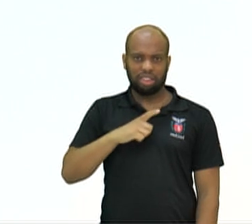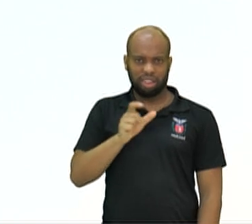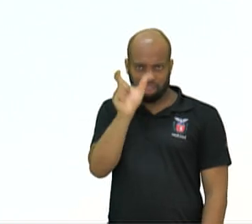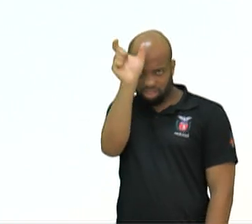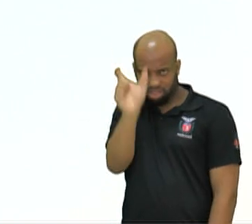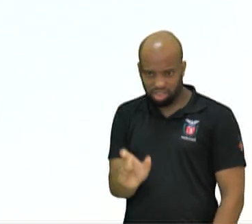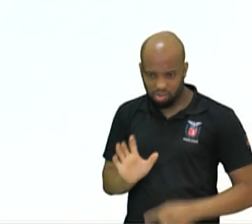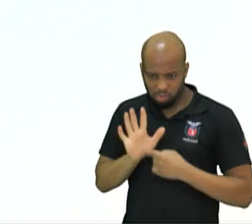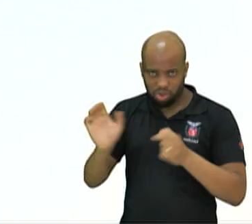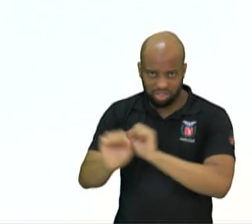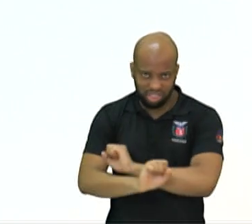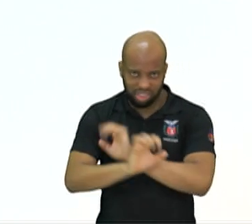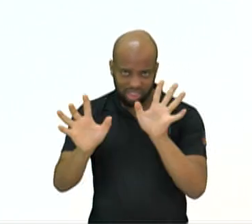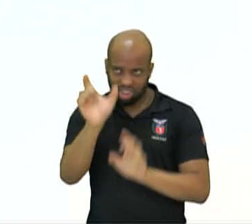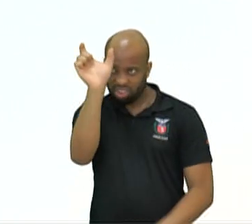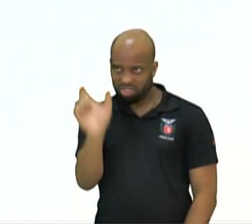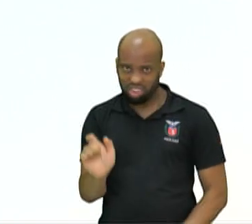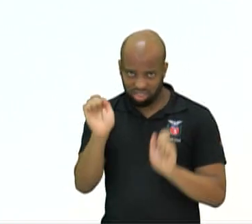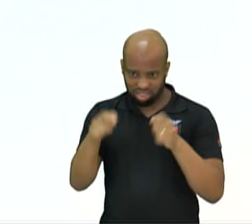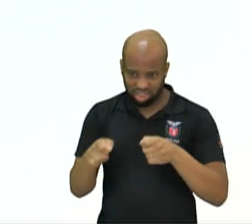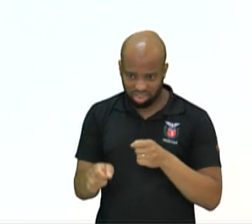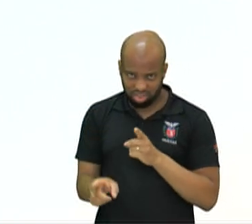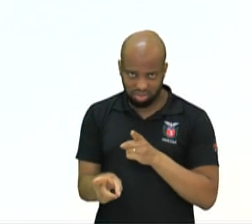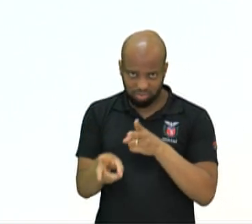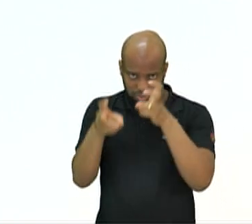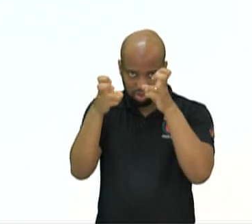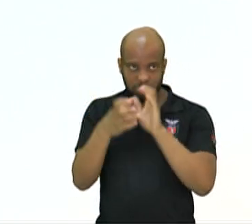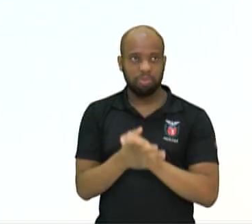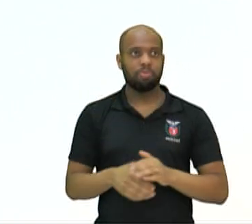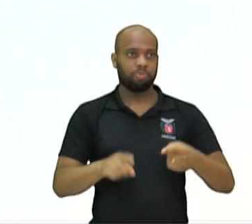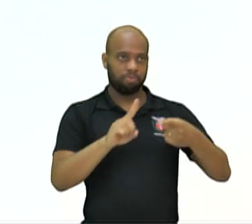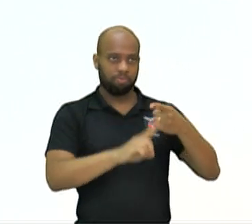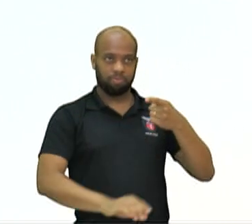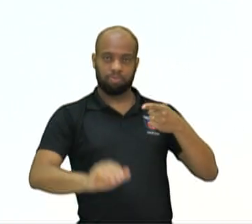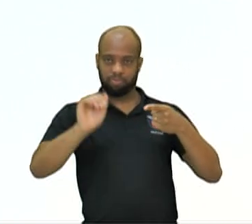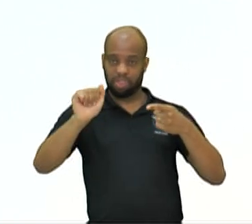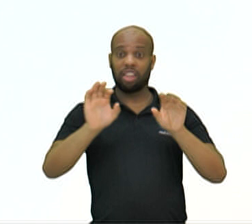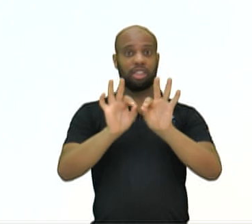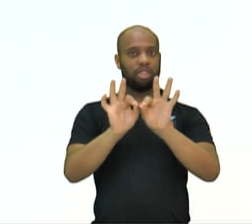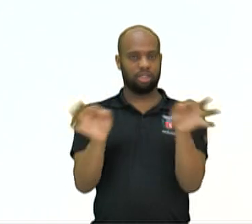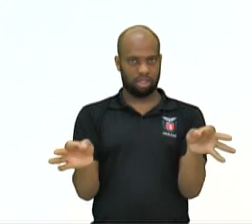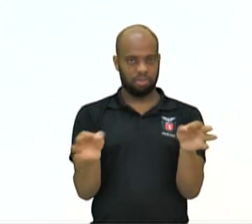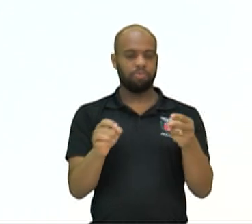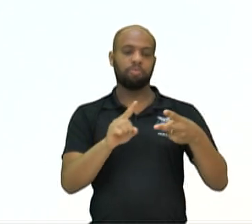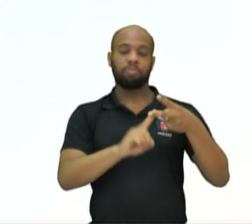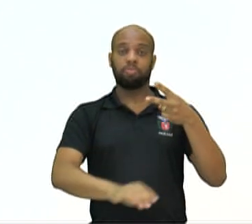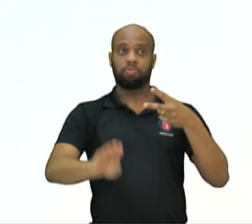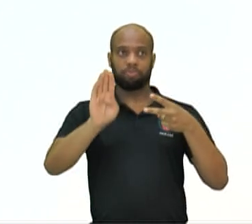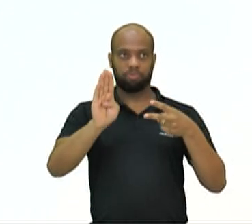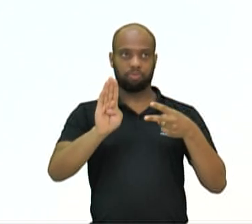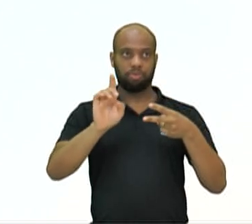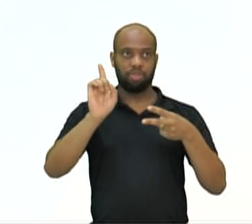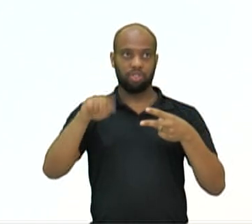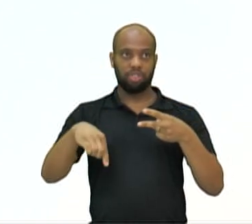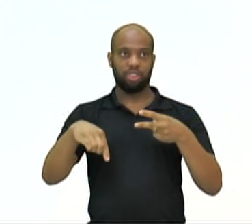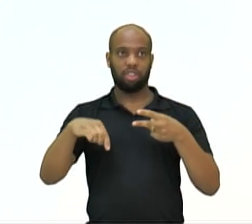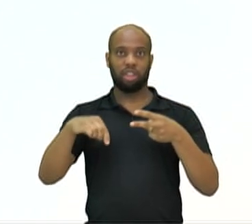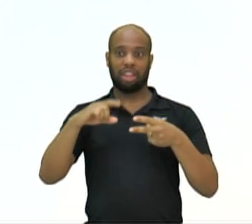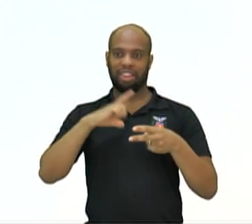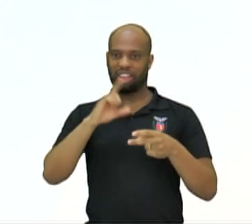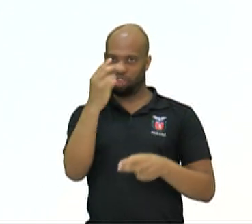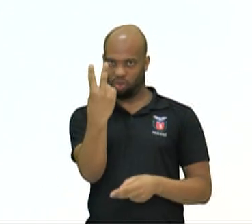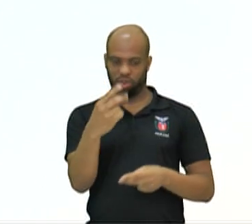o sujeito. Vamos lá para a resposta? Letra A, sujeito simples. Letra B, sujeito